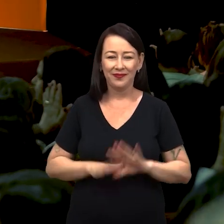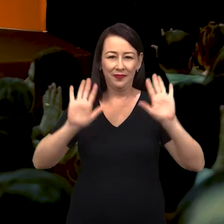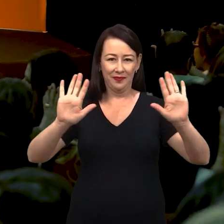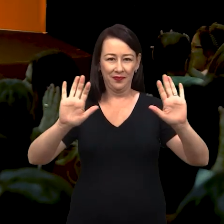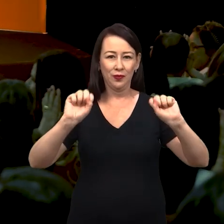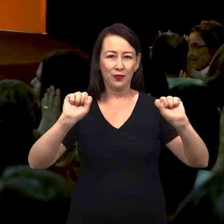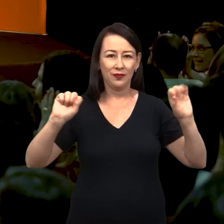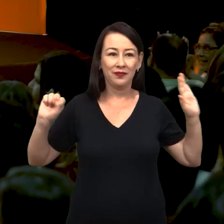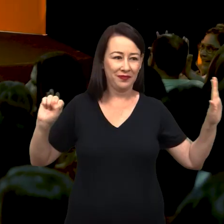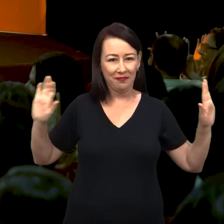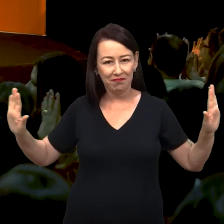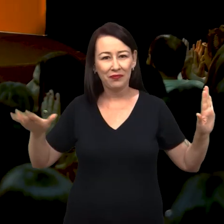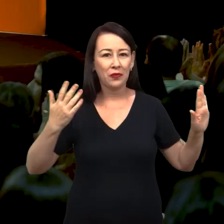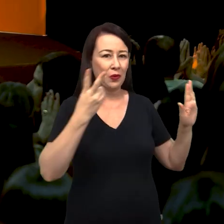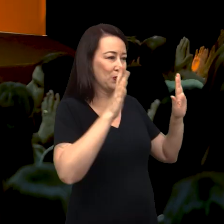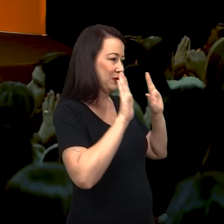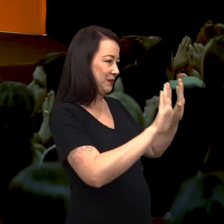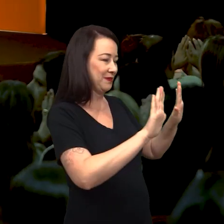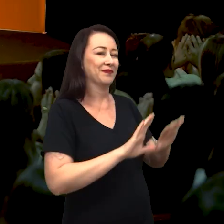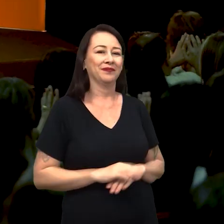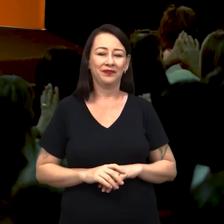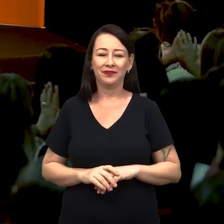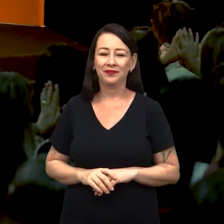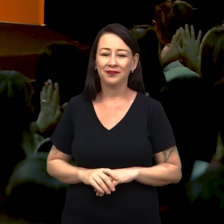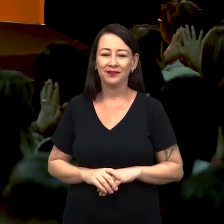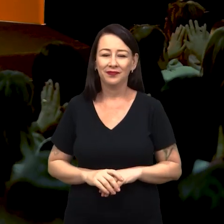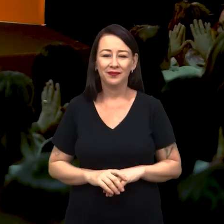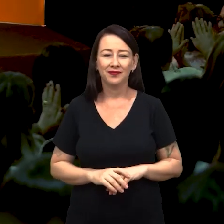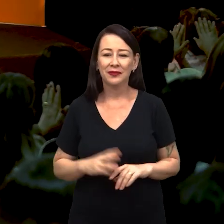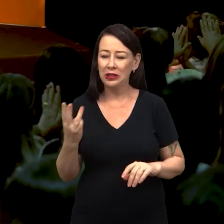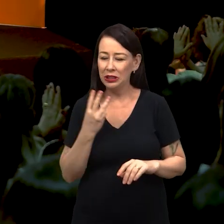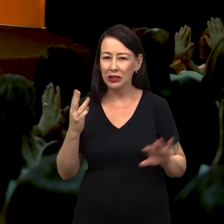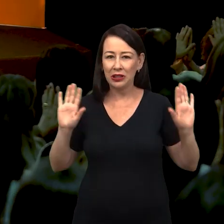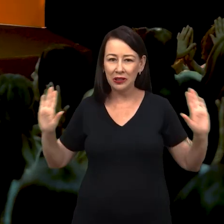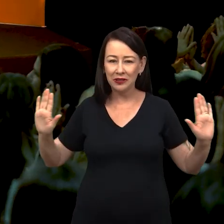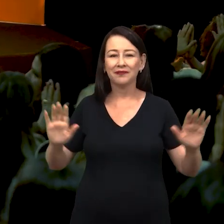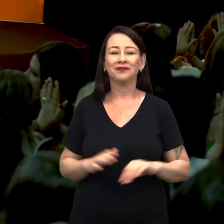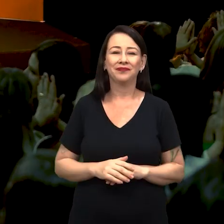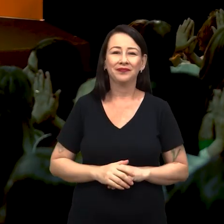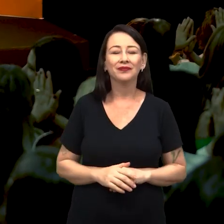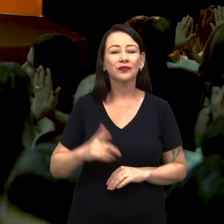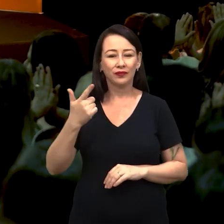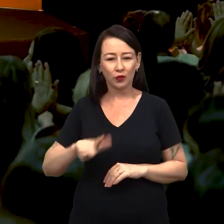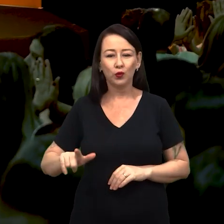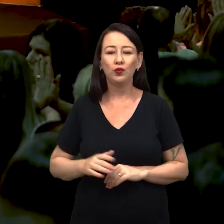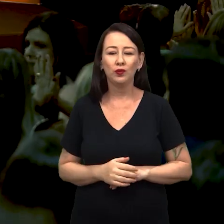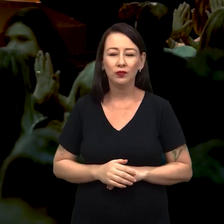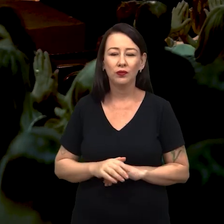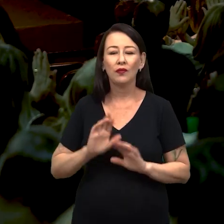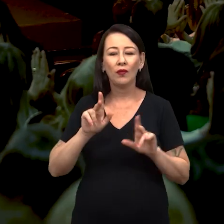Ó, pode ser de frente também, assim, as duas. Isso. Ou de 3, ou de 4. Vamos de novo.